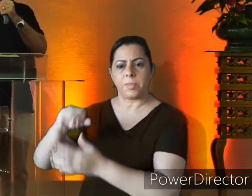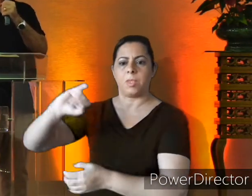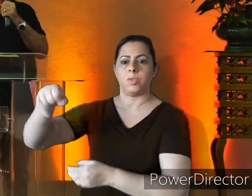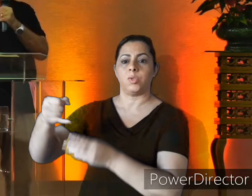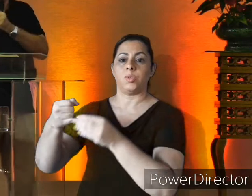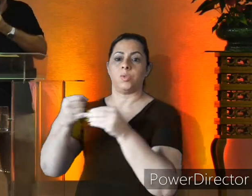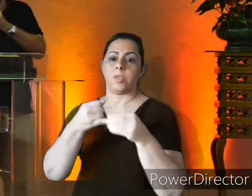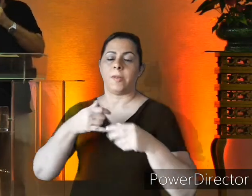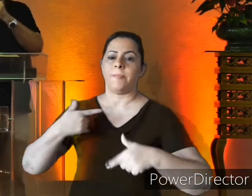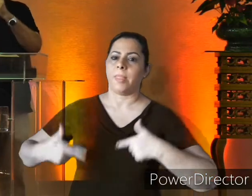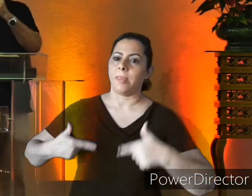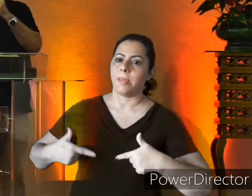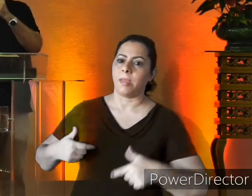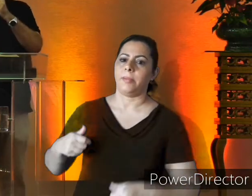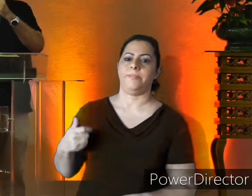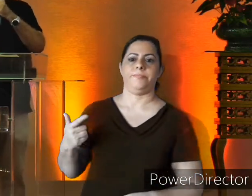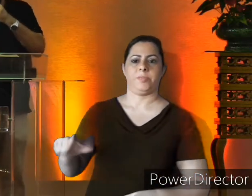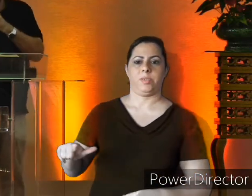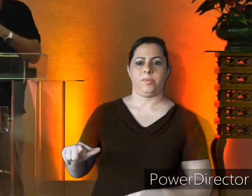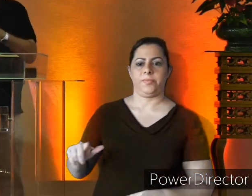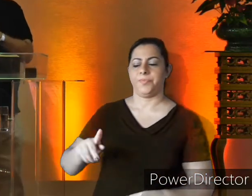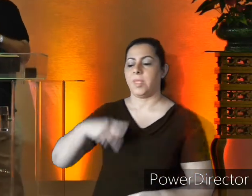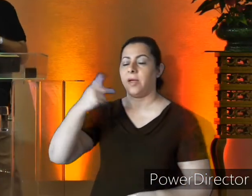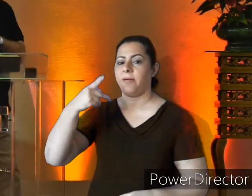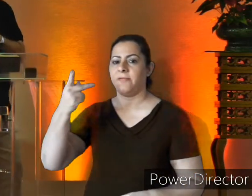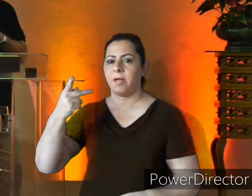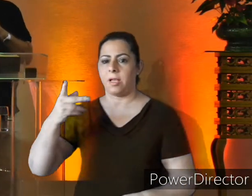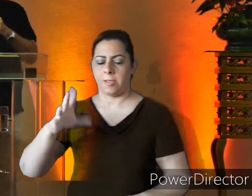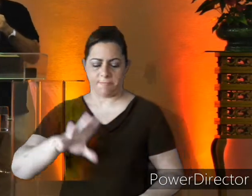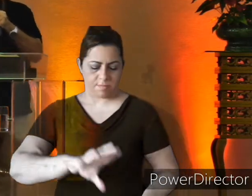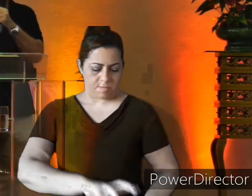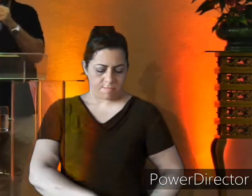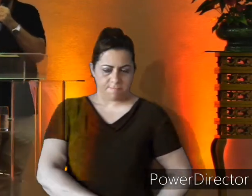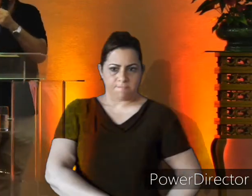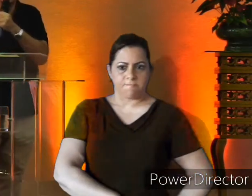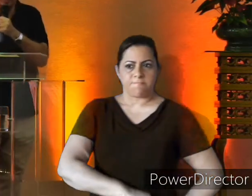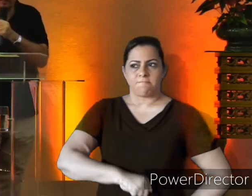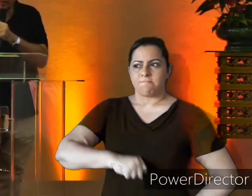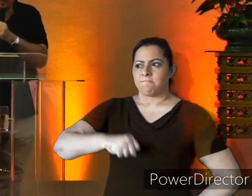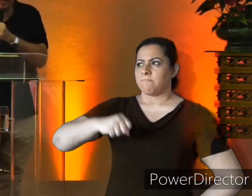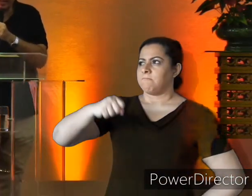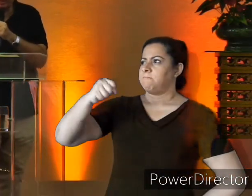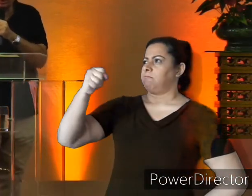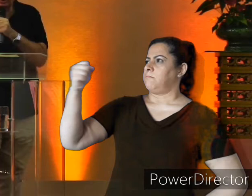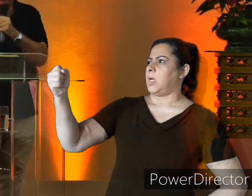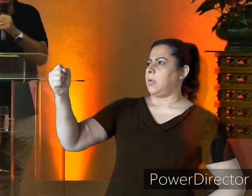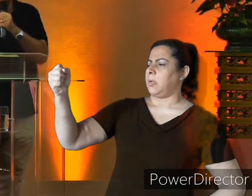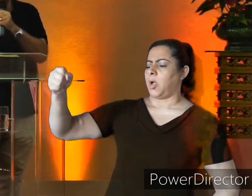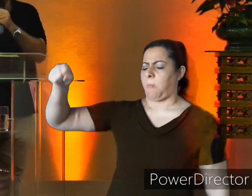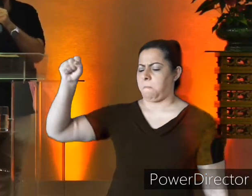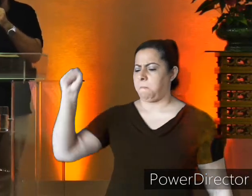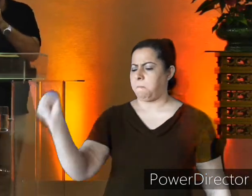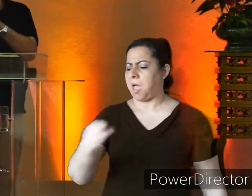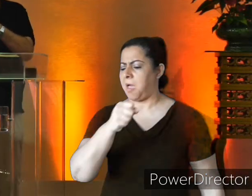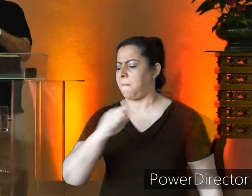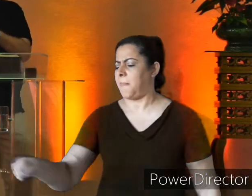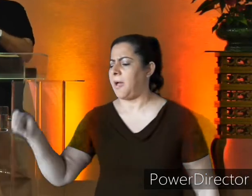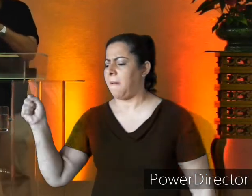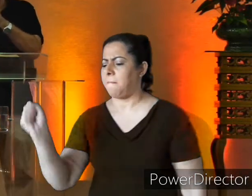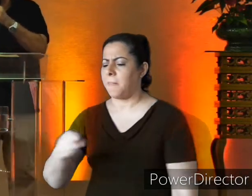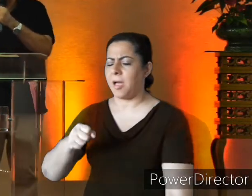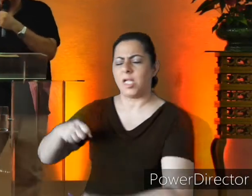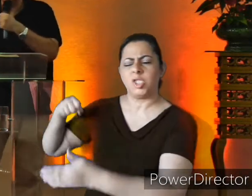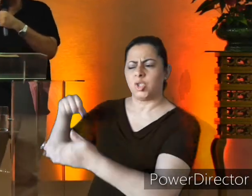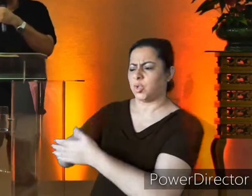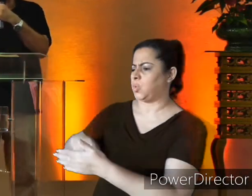que nós vencemos a guerra. E Josué agora mais uma vez, também crendo no espiritual, no